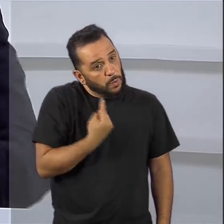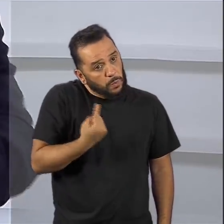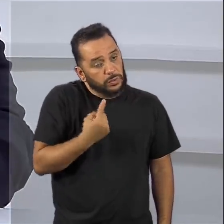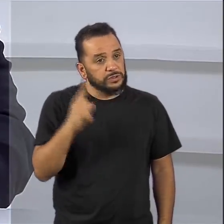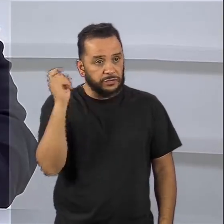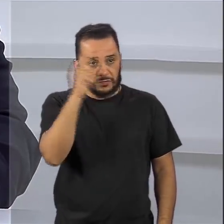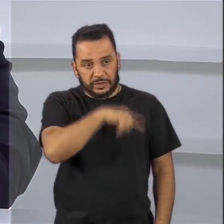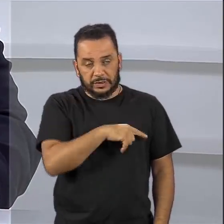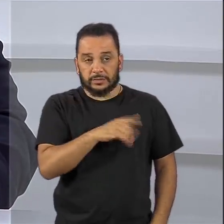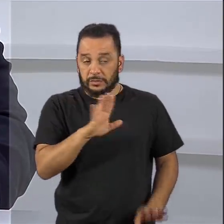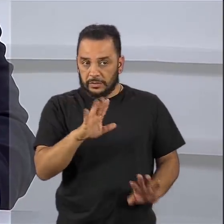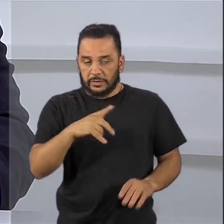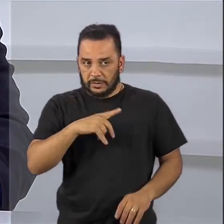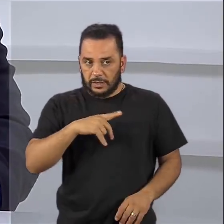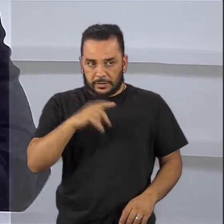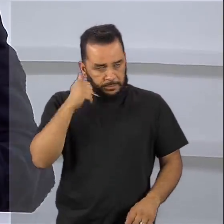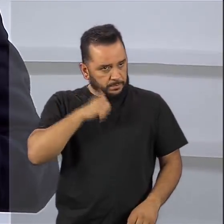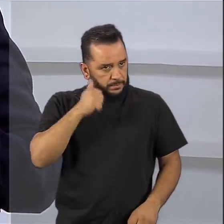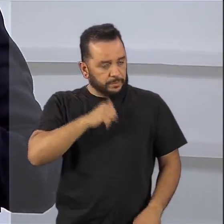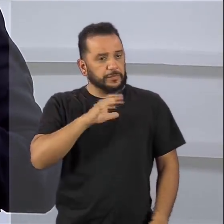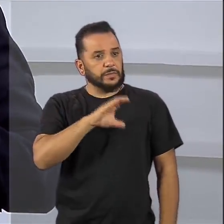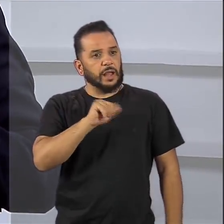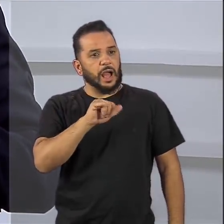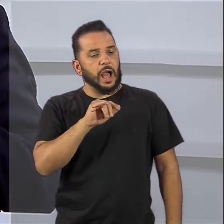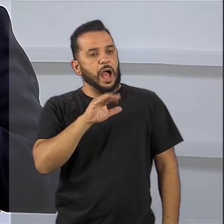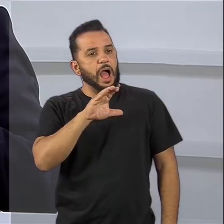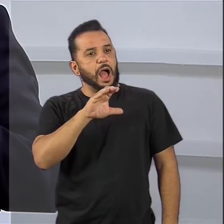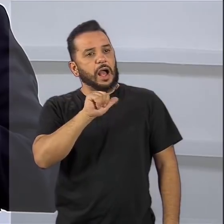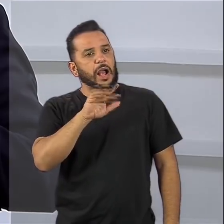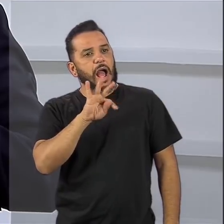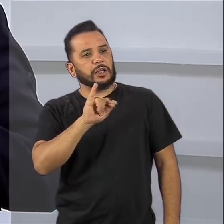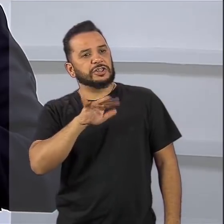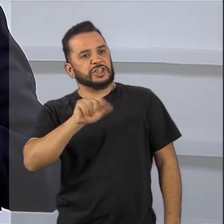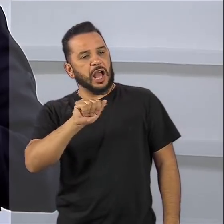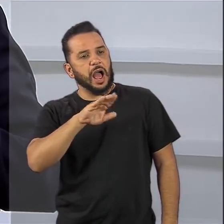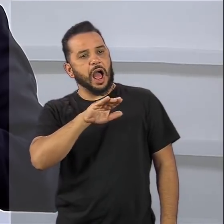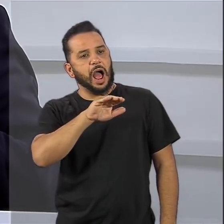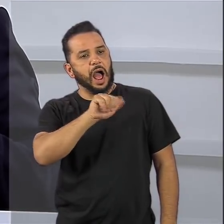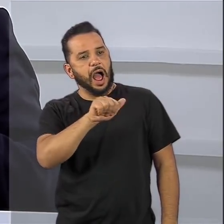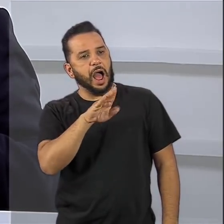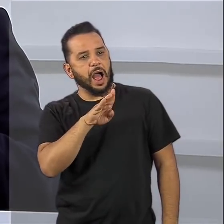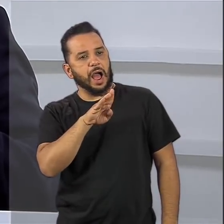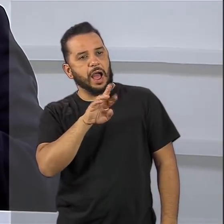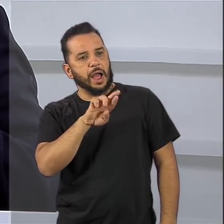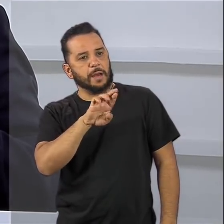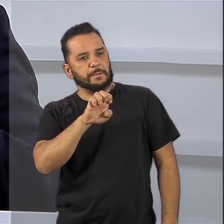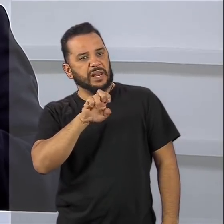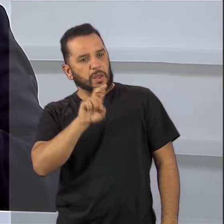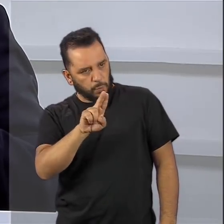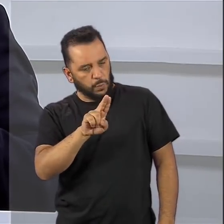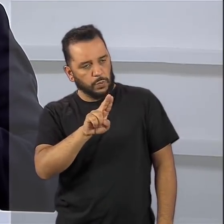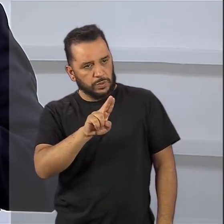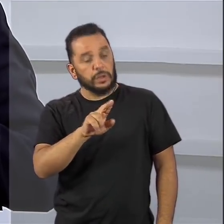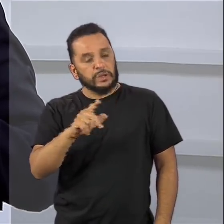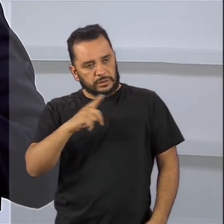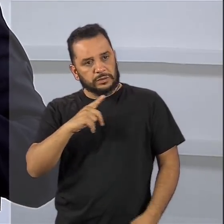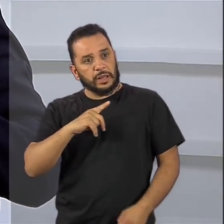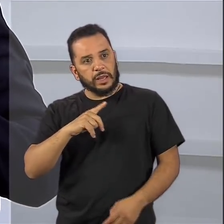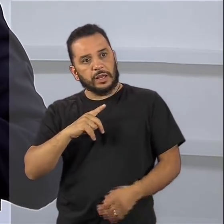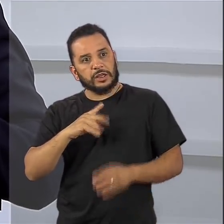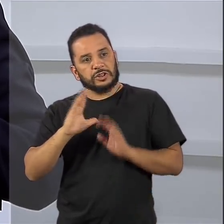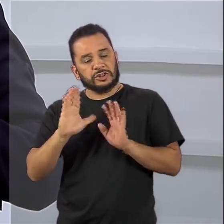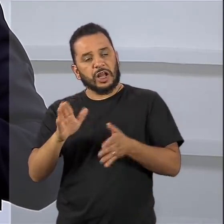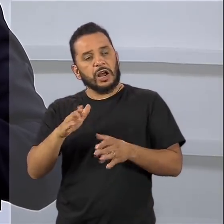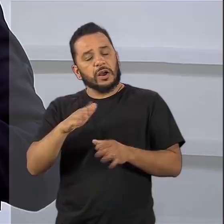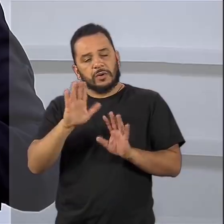não fosse a Cátia Abreu, tudo bem, a Cátia Abreu não agrega... Claro, ela espanta votos da esquerda, que para ele eram votos importantes. Ela